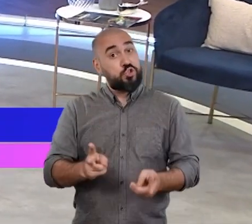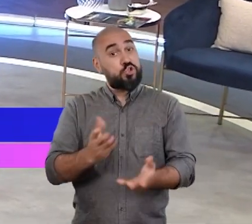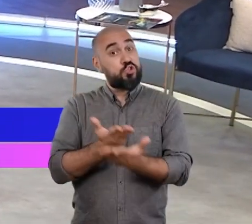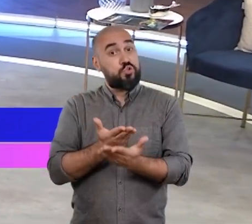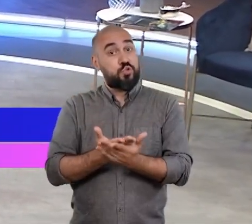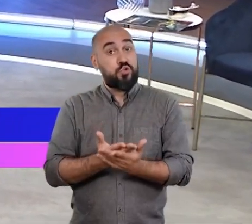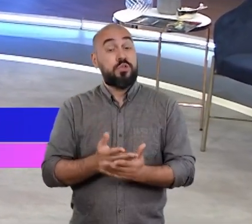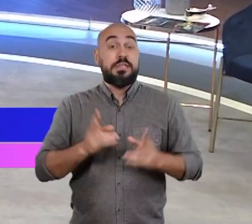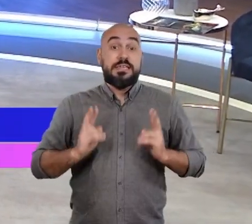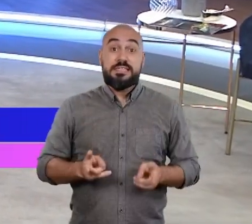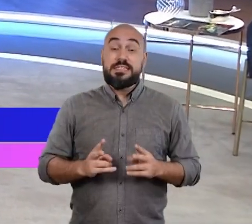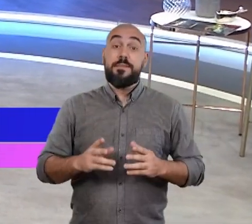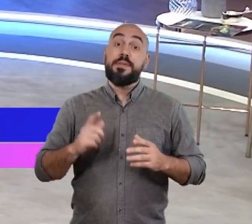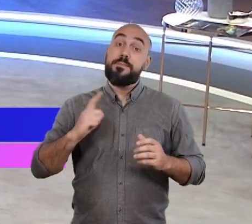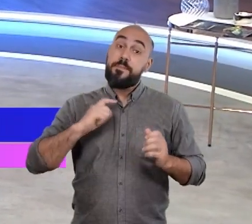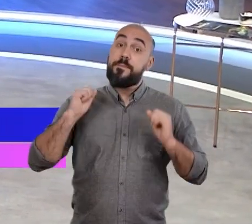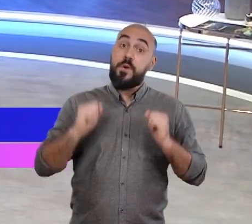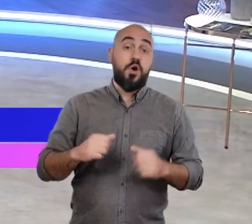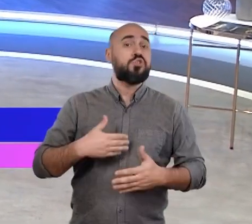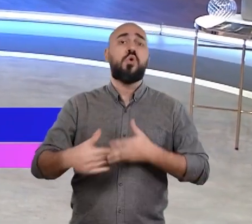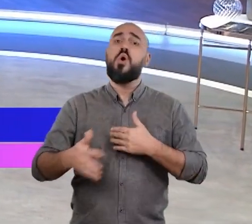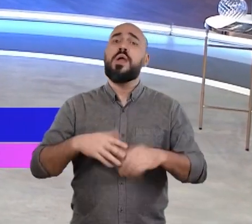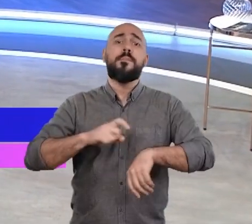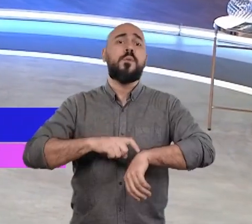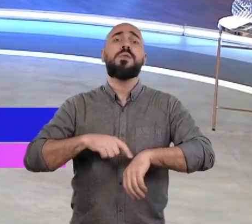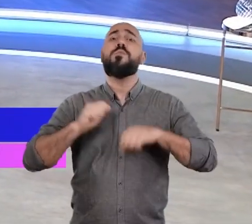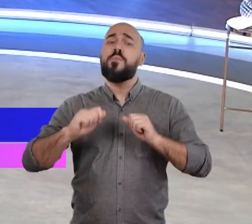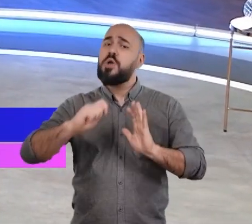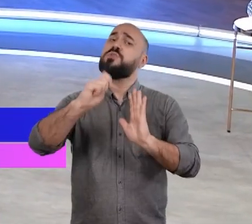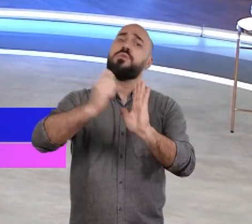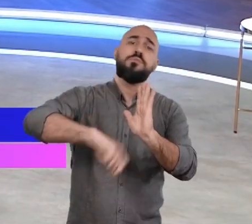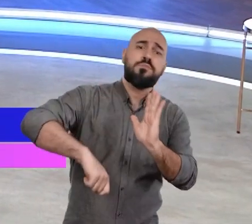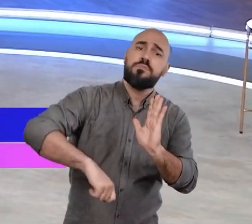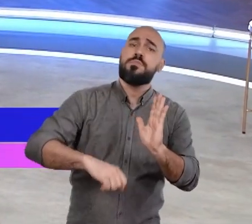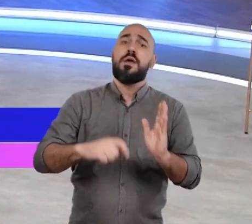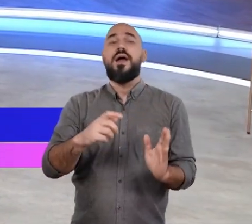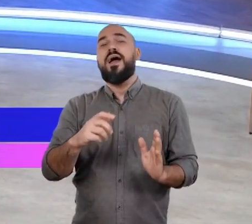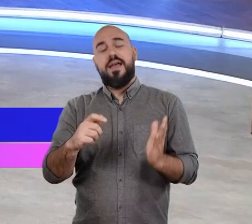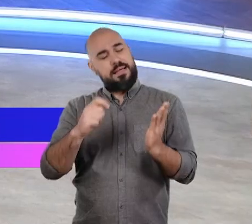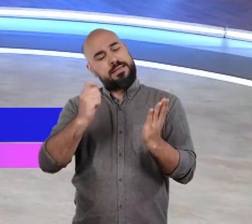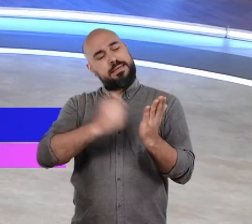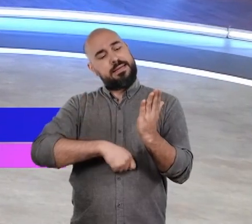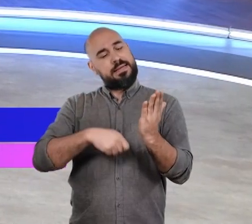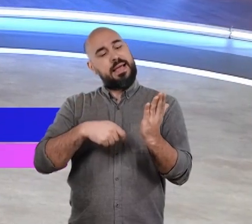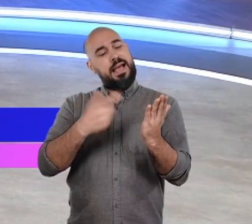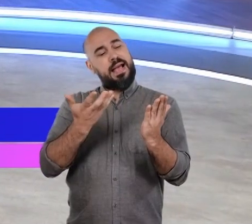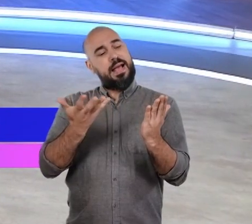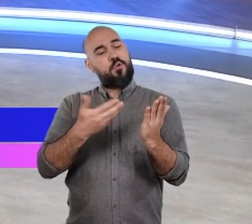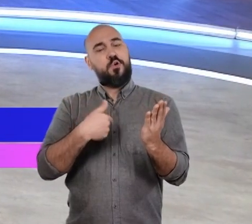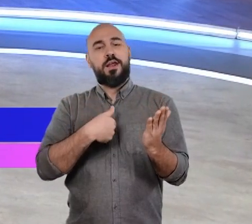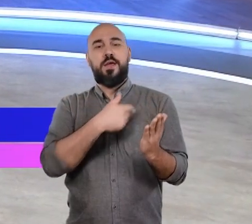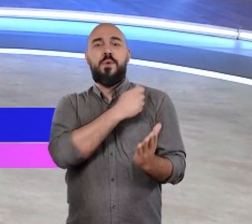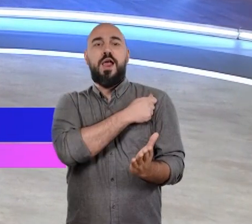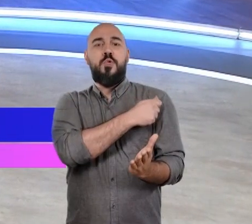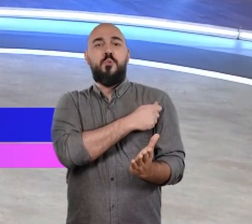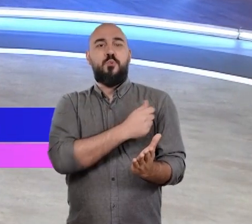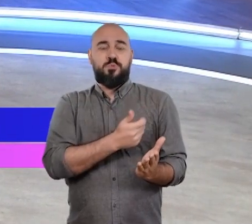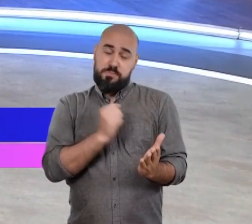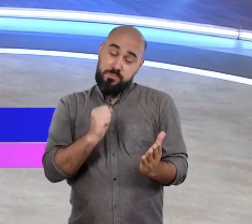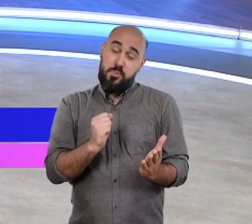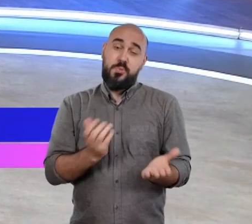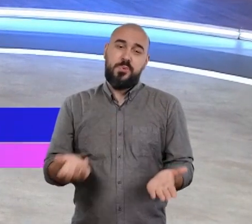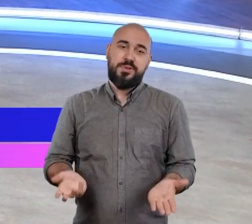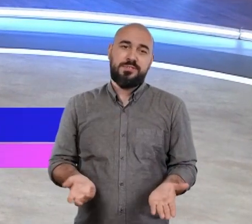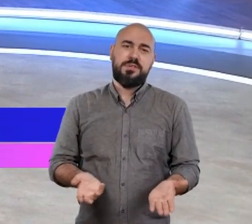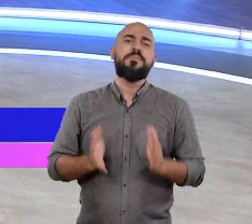estão sempre abertas. Qualquer momento você pode entrar e tornar-se um aluno da nossa escola bíblica. Agora, como é que você faz